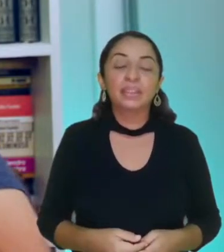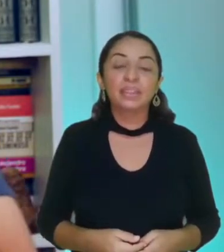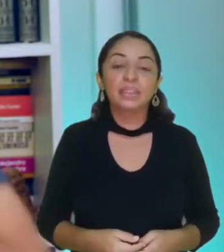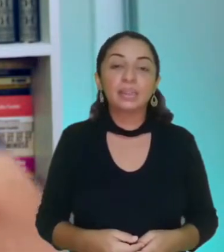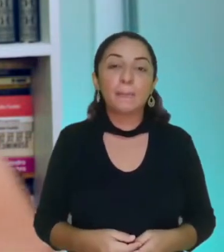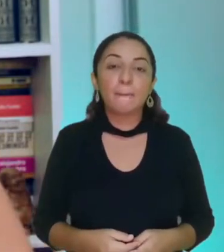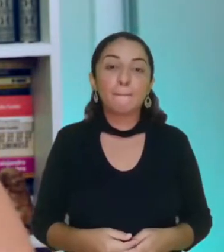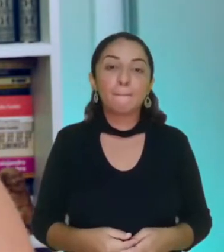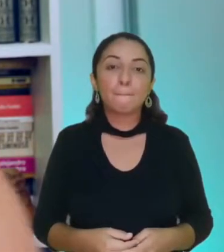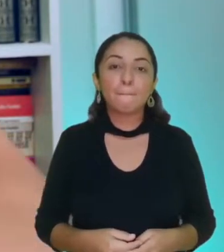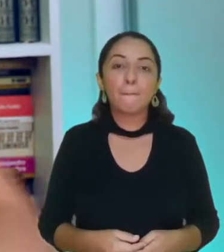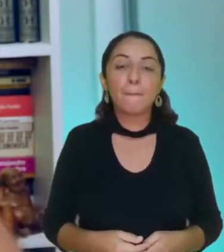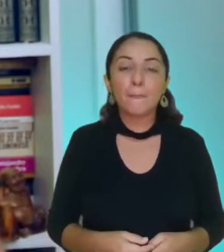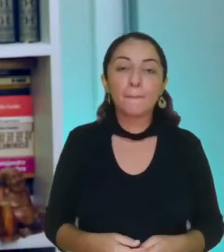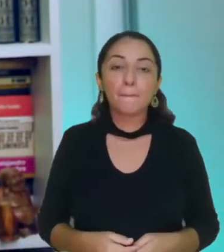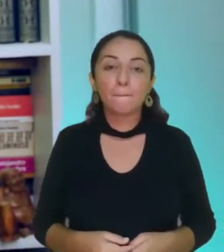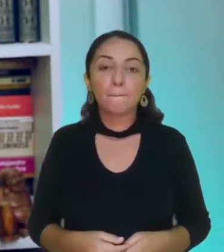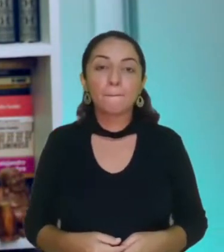Que mais?